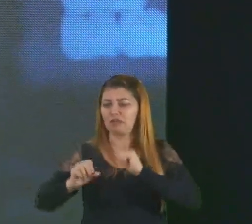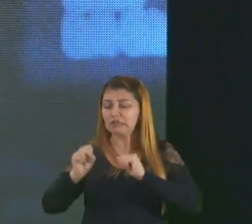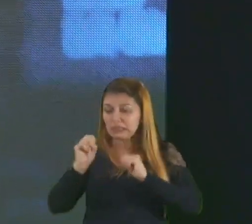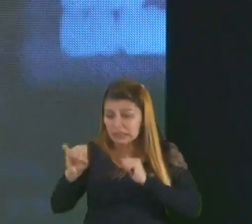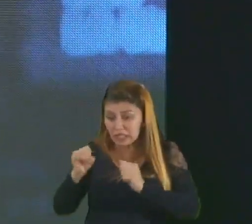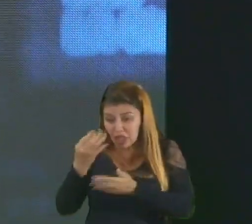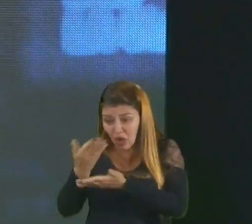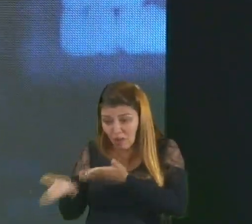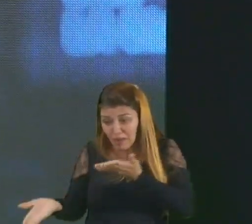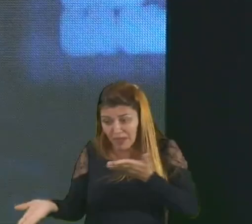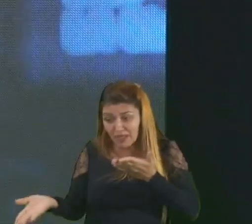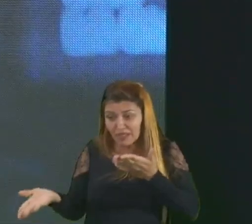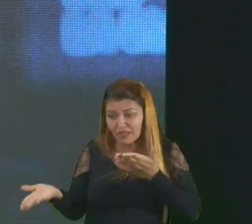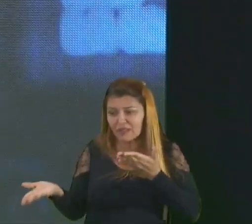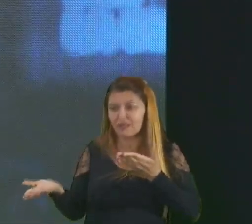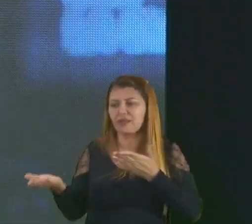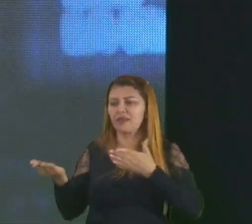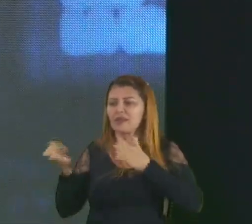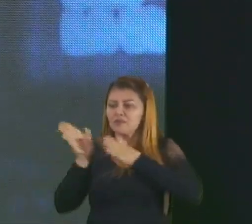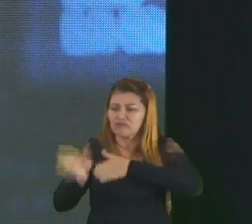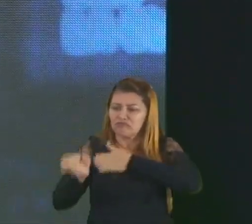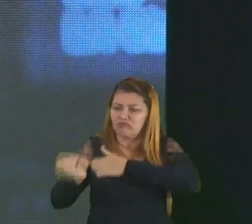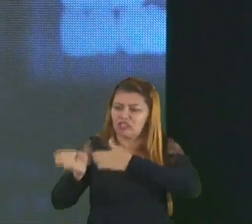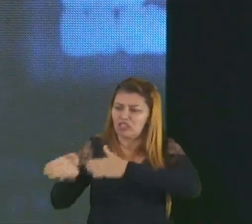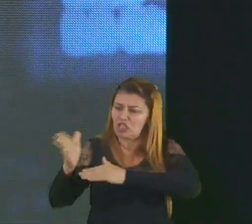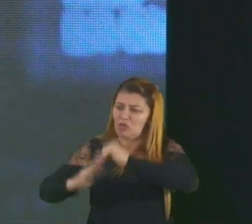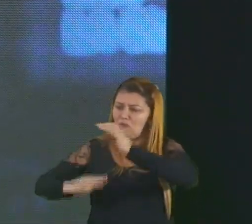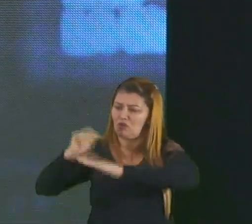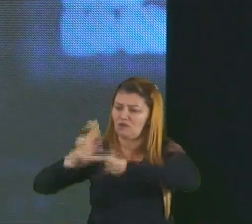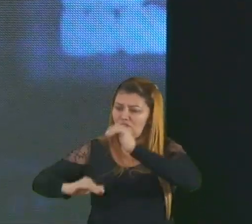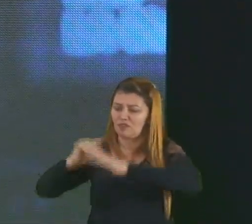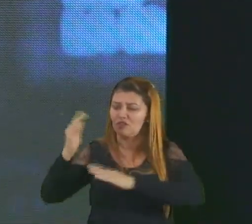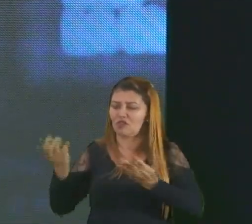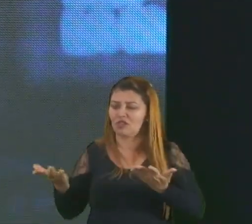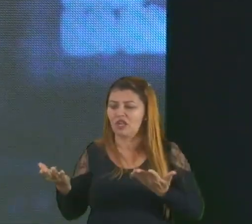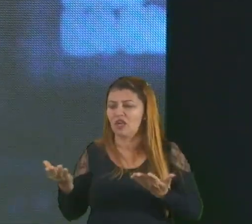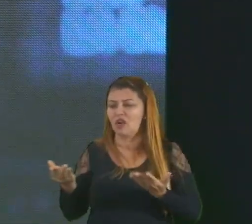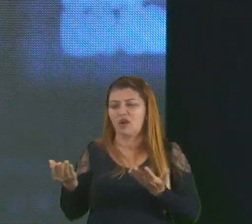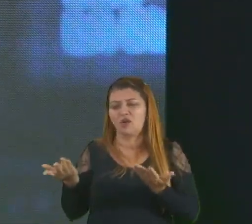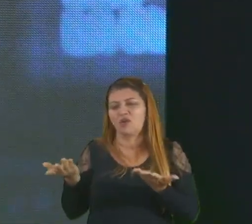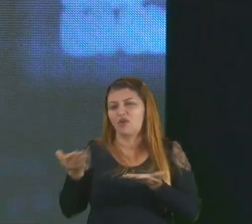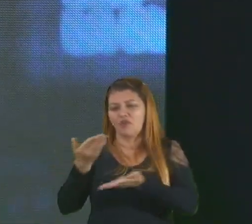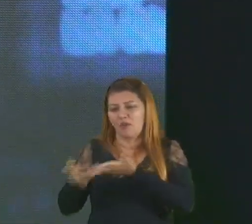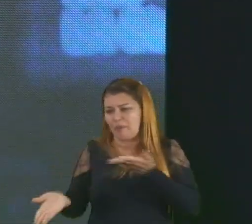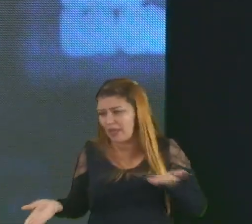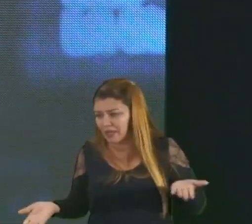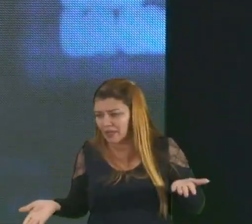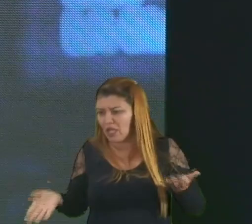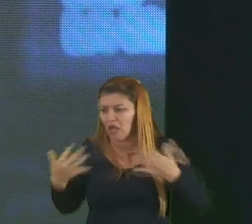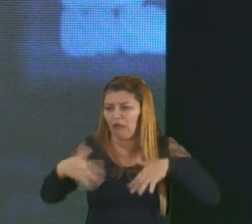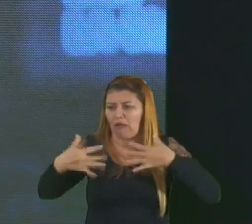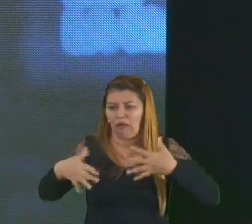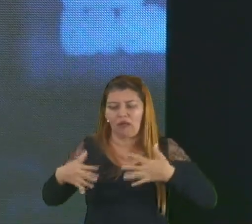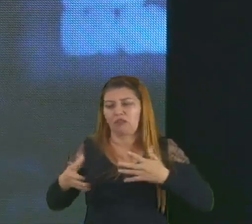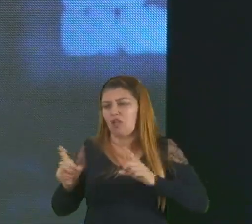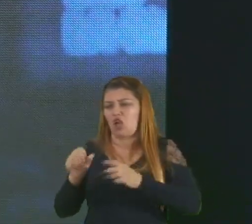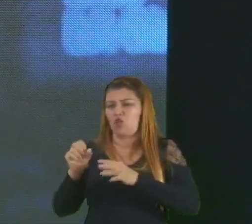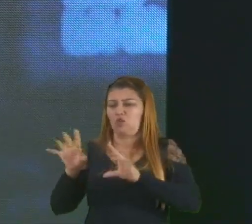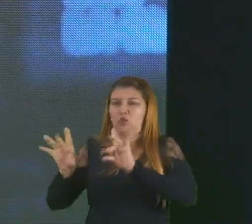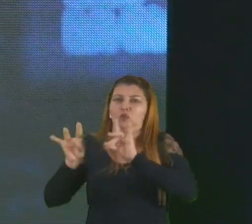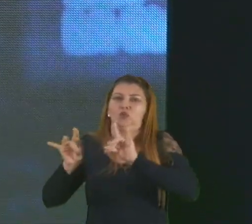incompleta, infeliz, miserável, desgraçada. Não, queridos. O absoluto